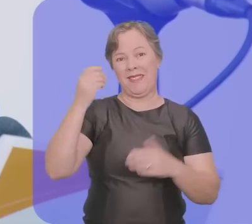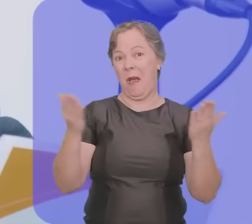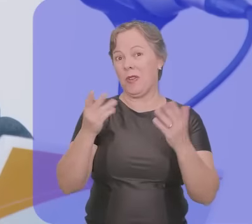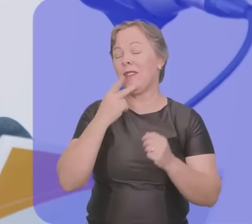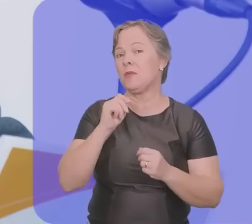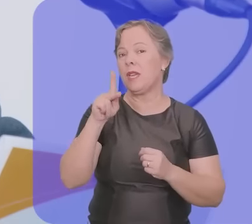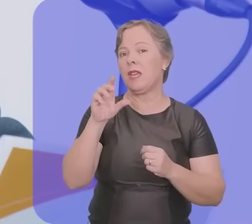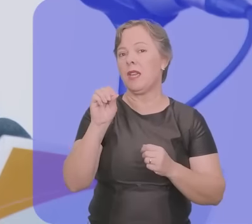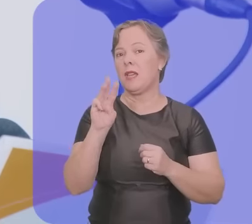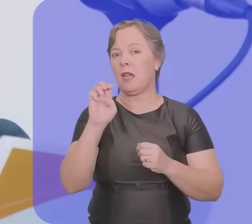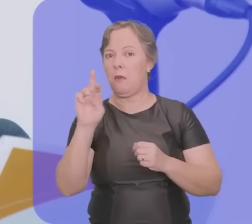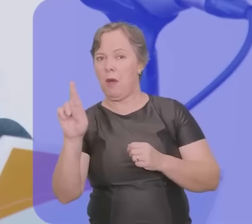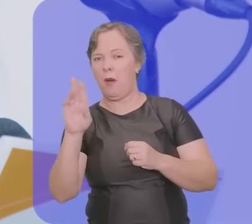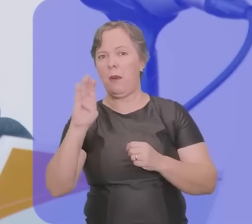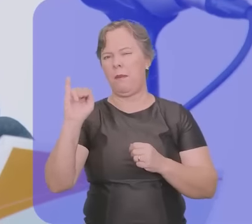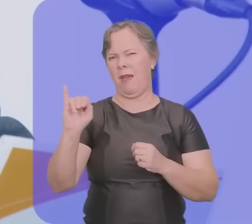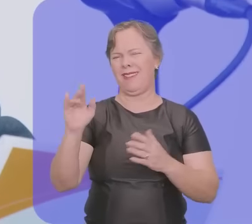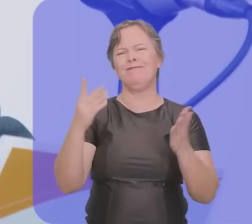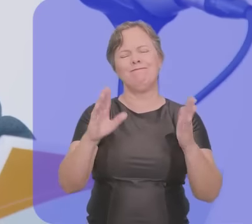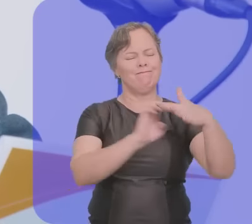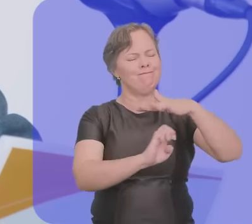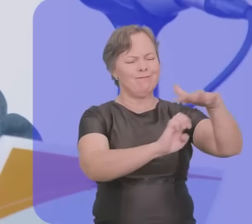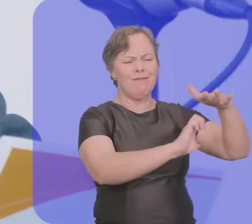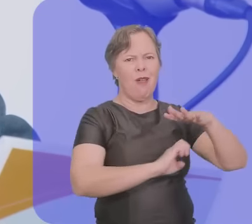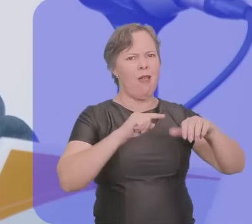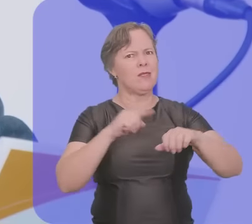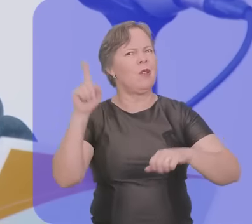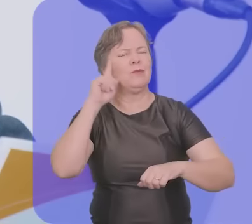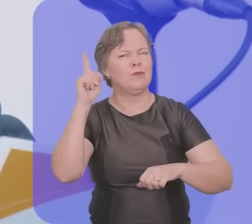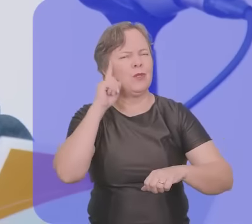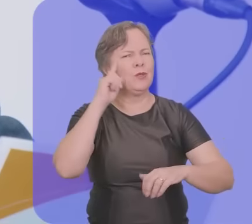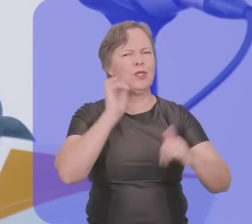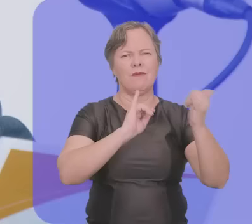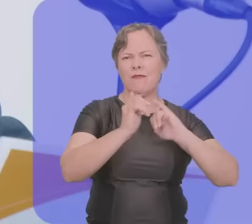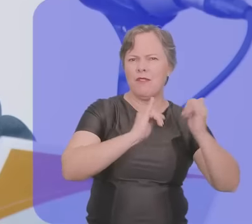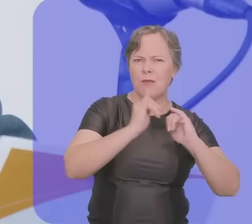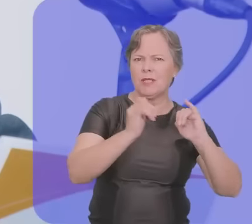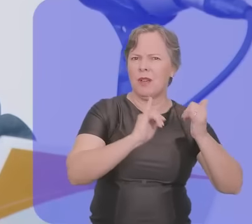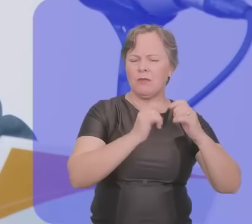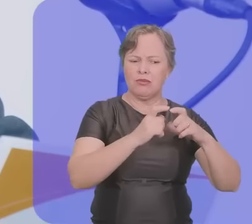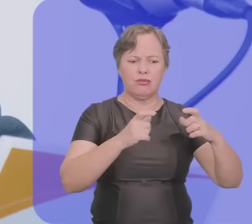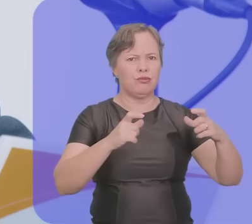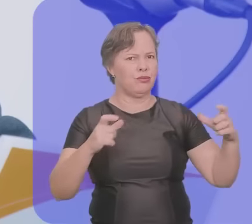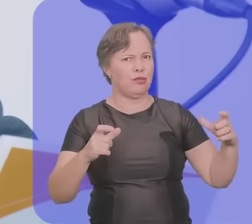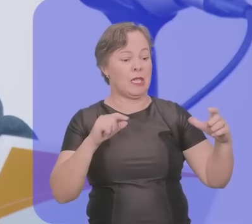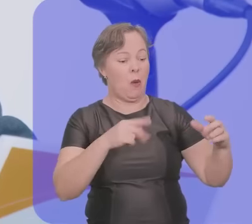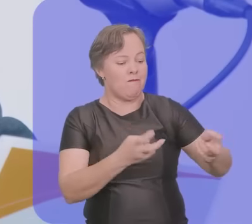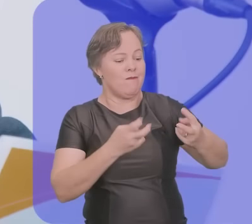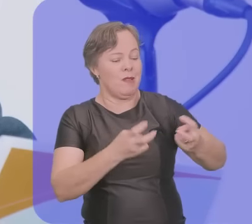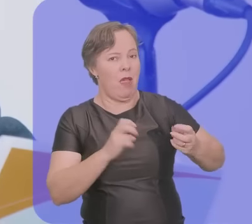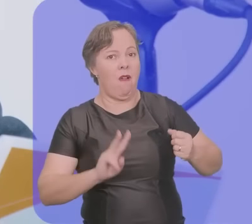sobre Power BI. Gente, todos os dias, as organizações geram uma grande quantidade de dados. Então você conseguir retirar